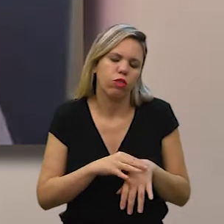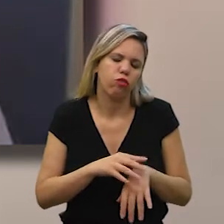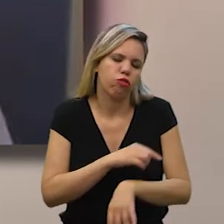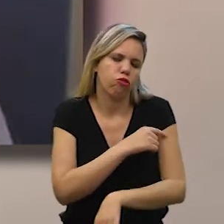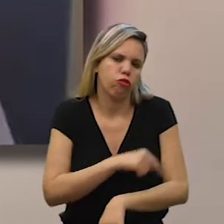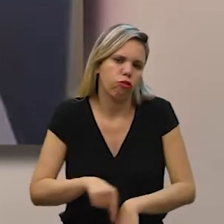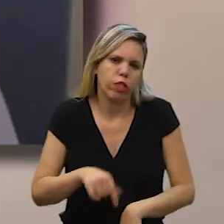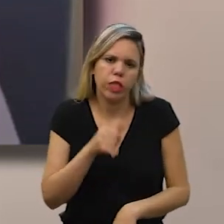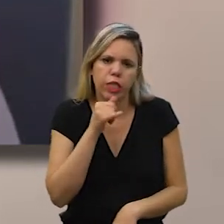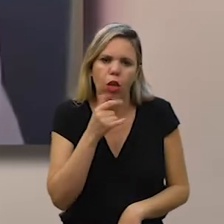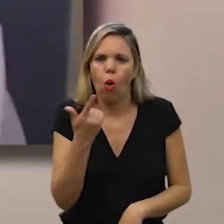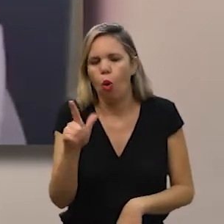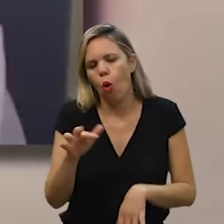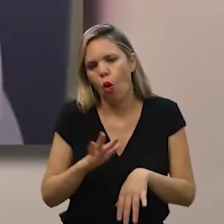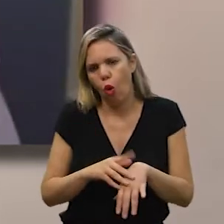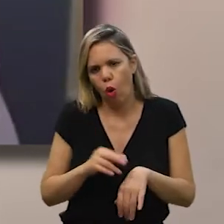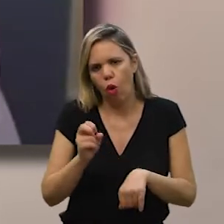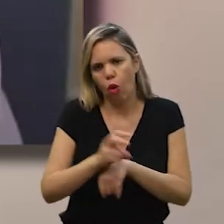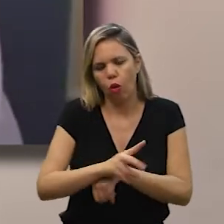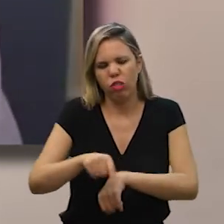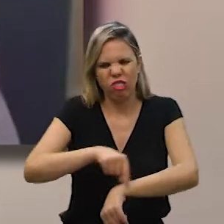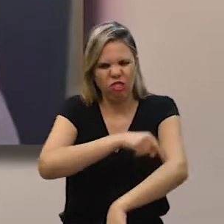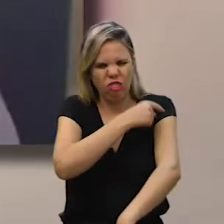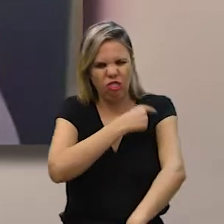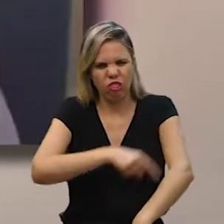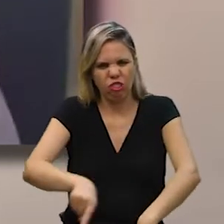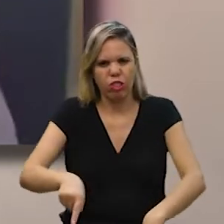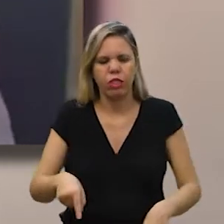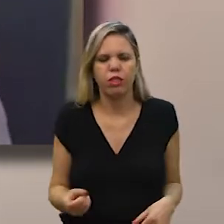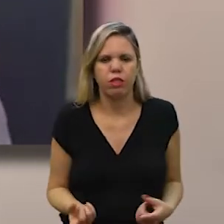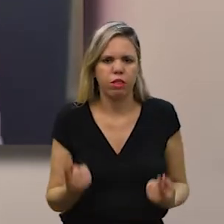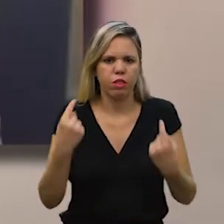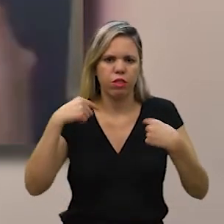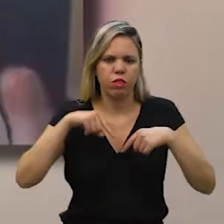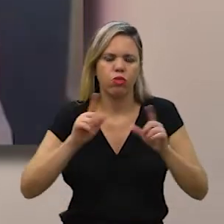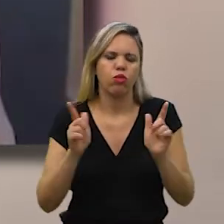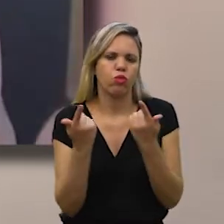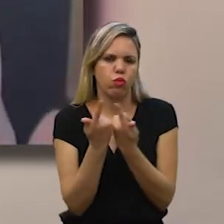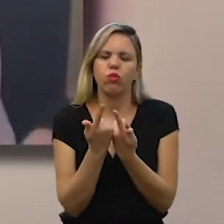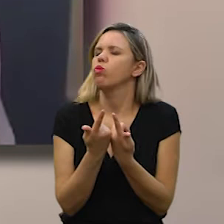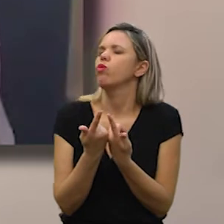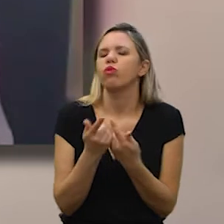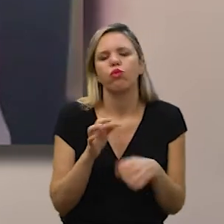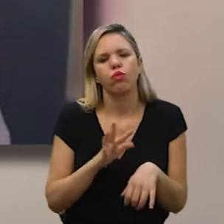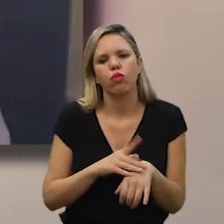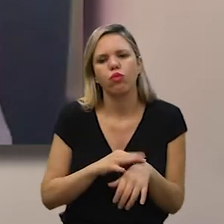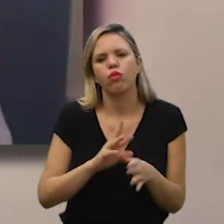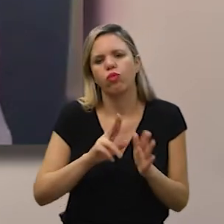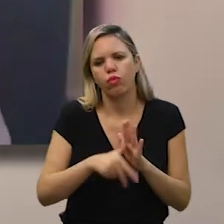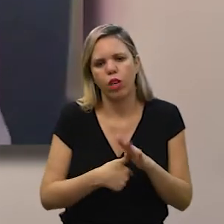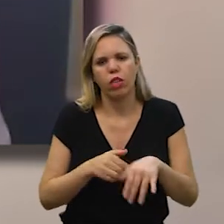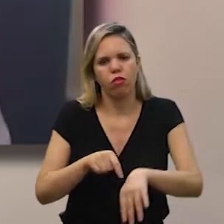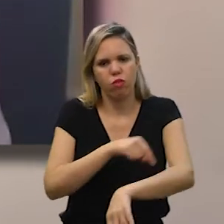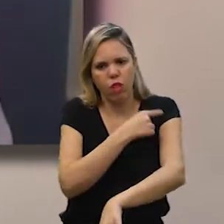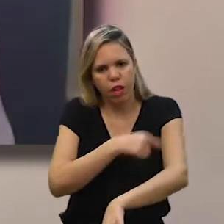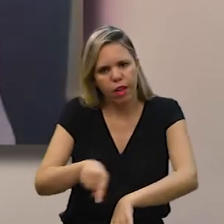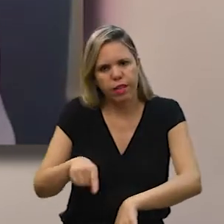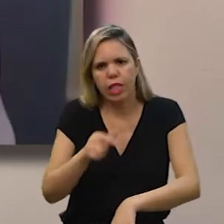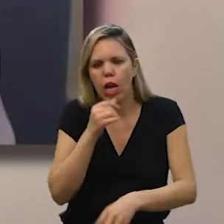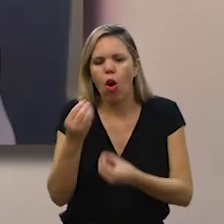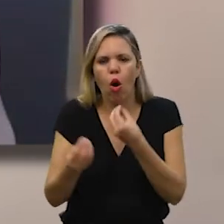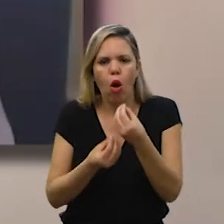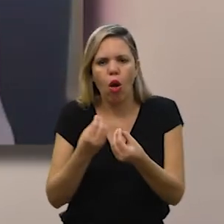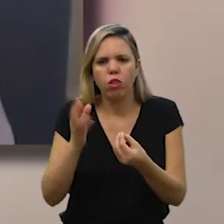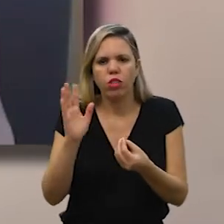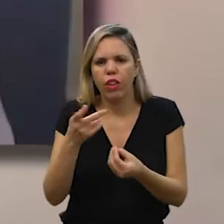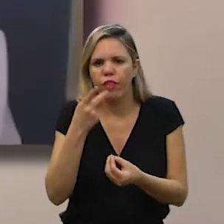é um outro tipo de doença inflamatória da pele que entra dentro do grupo das dermatites. E